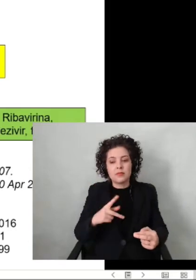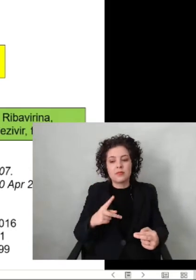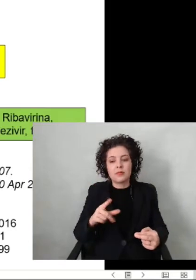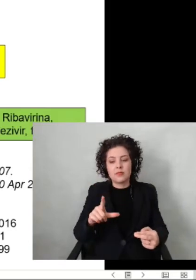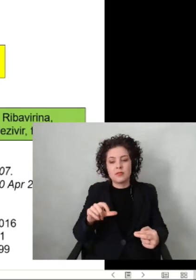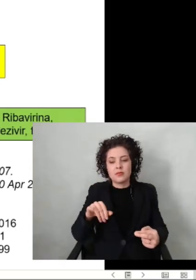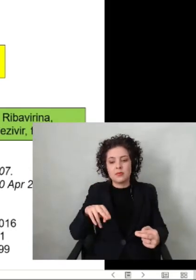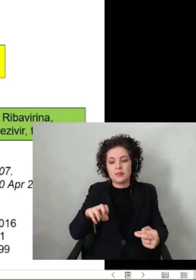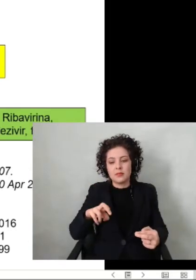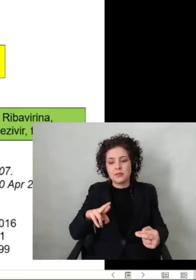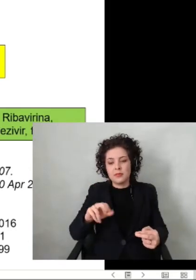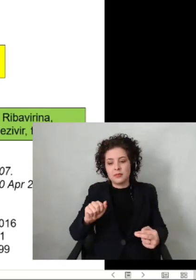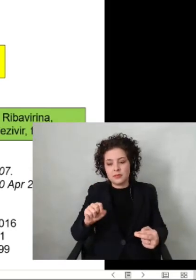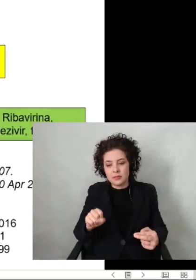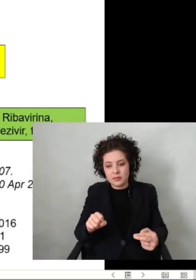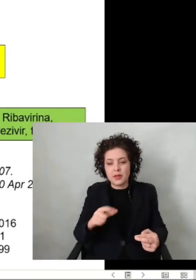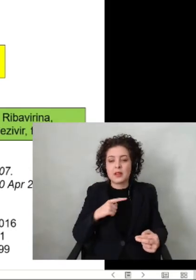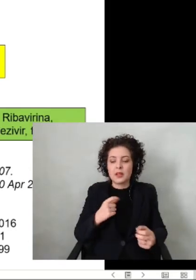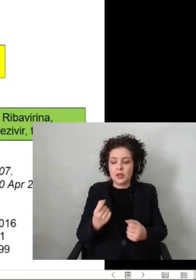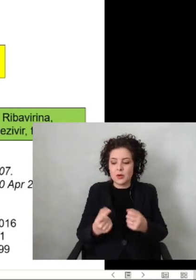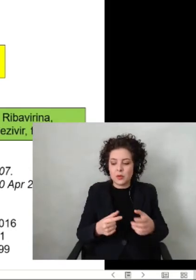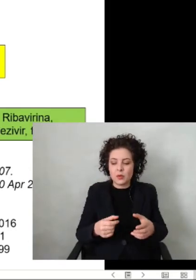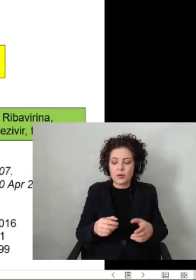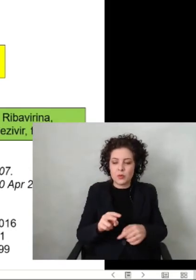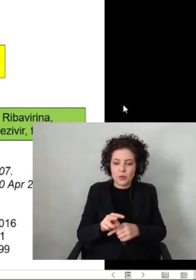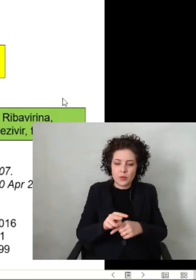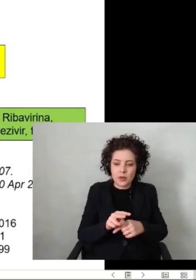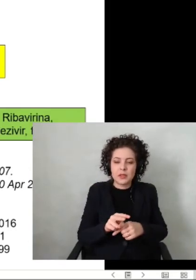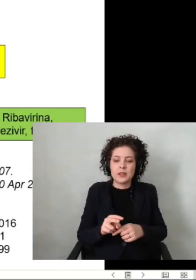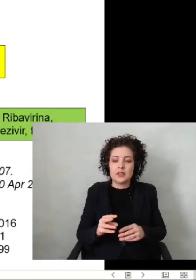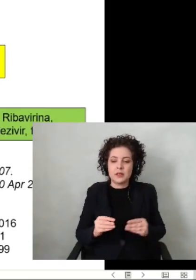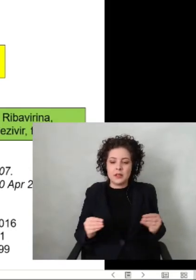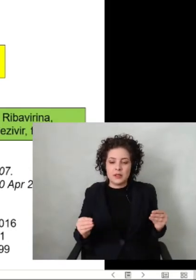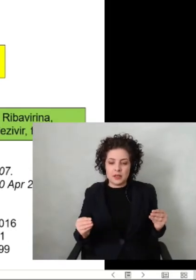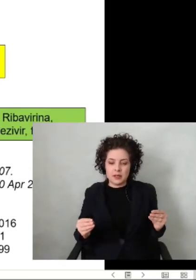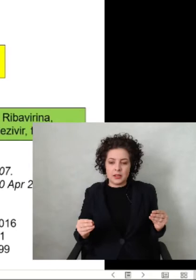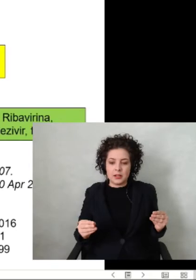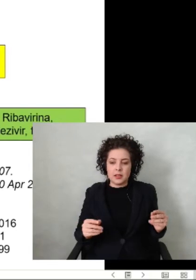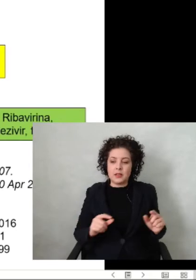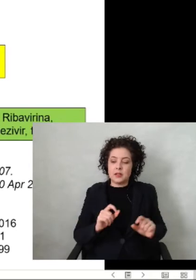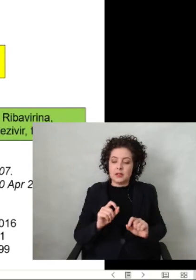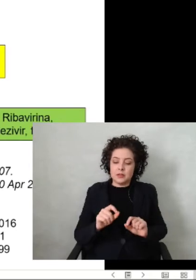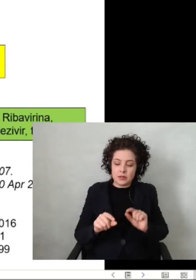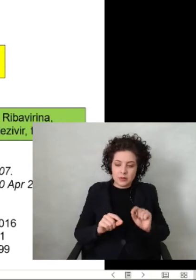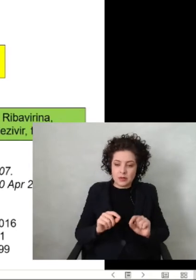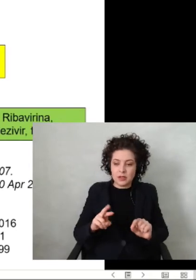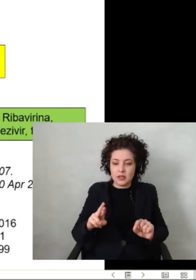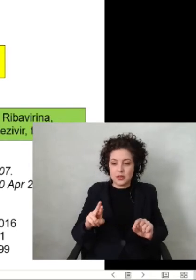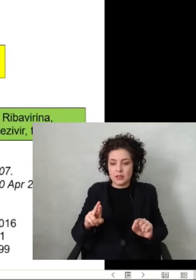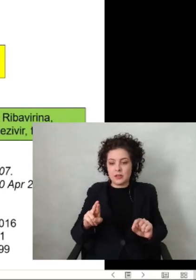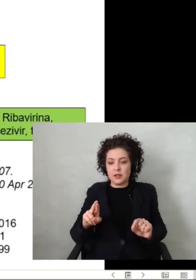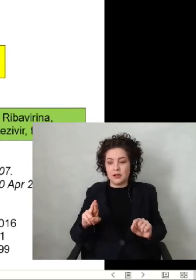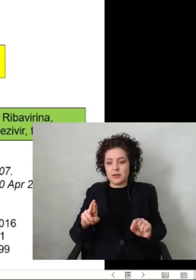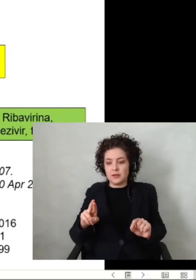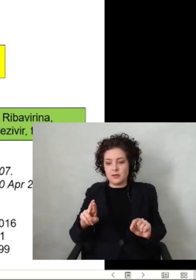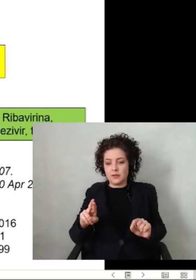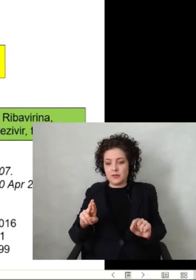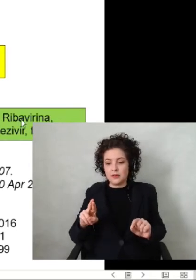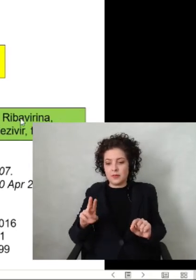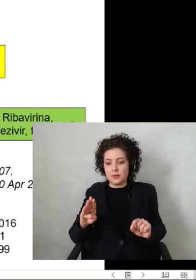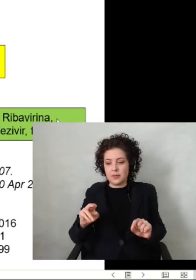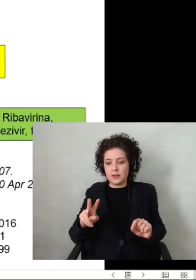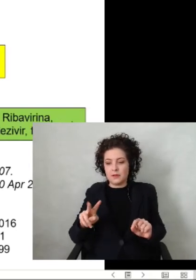existem alguns inibidores de polimerase, que são análogos aos nucleosídeos. A ribavirina já é usada para outros vírus.